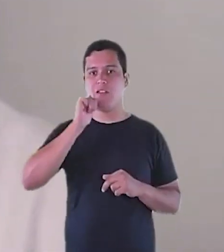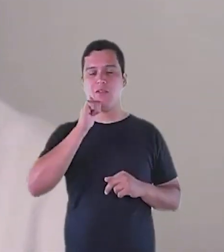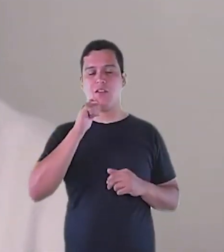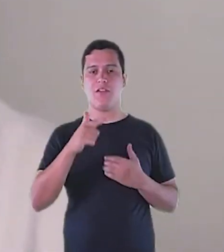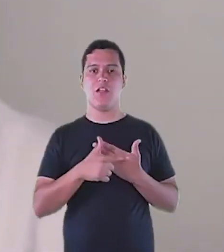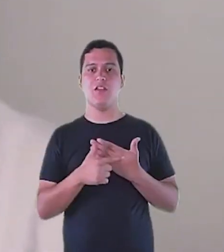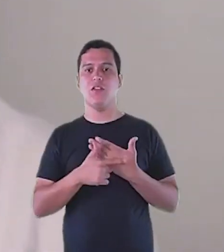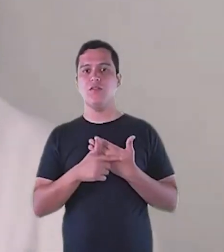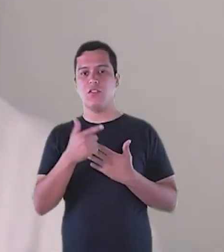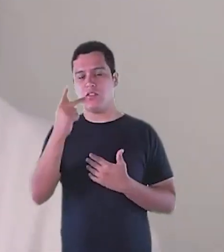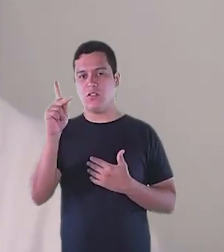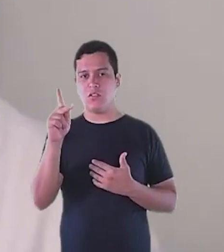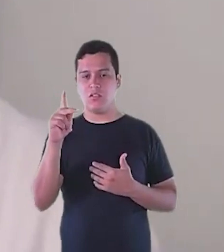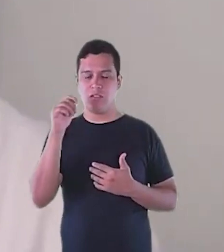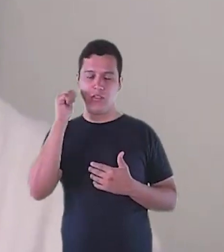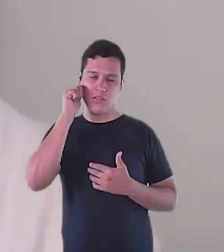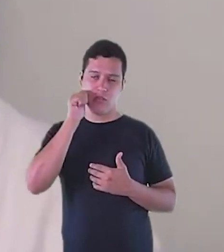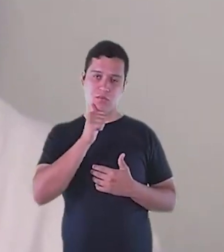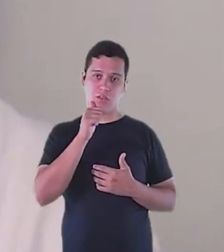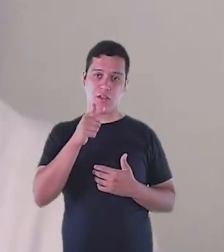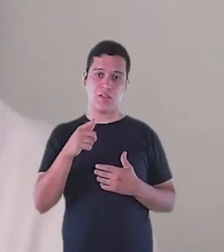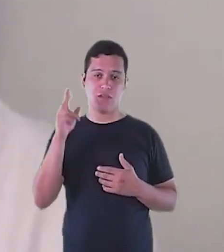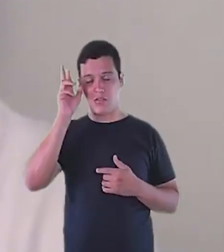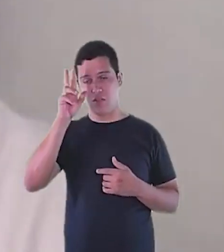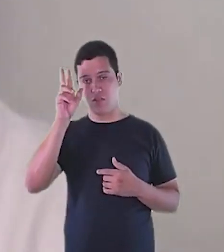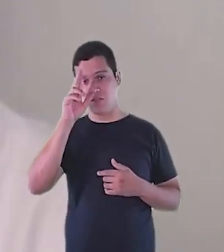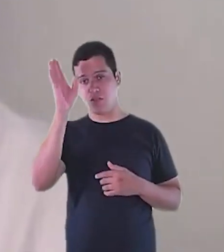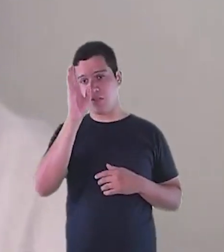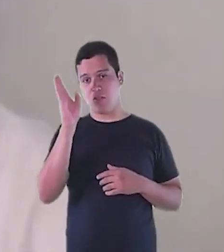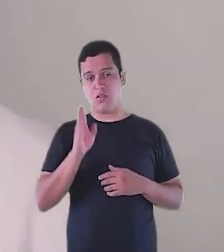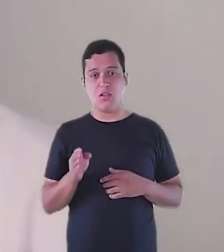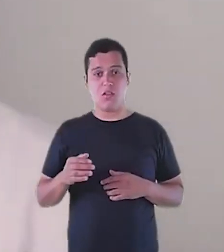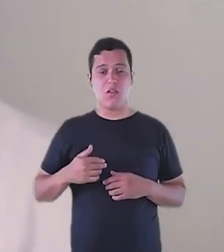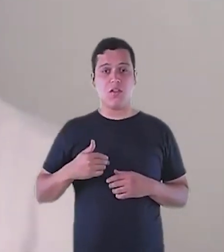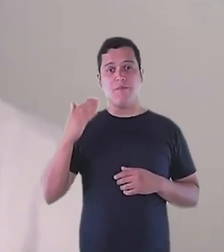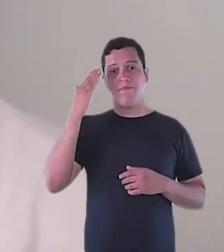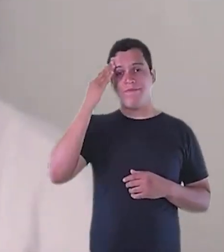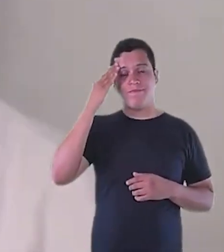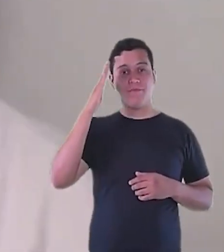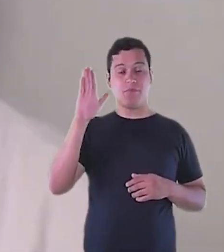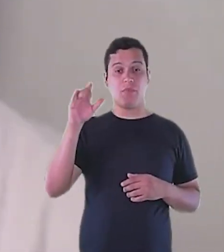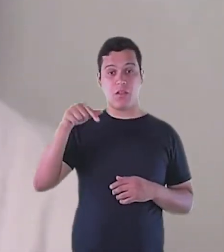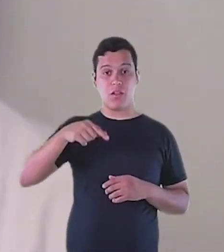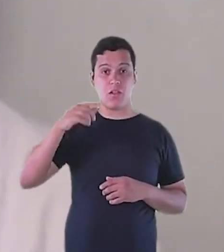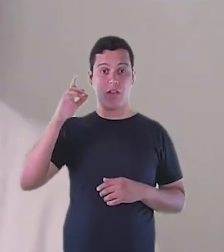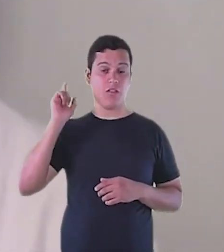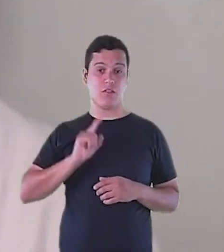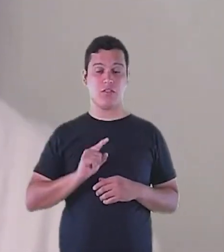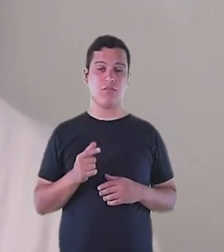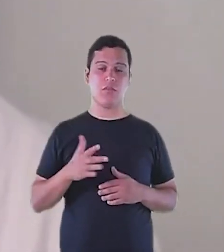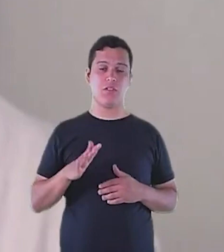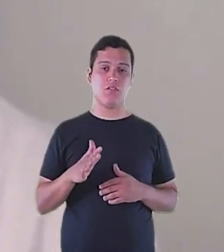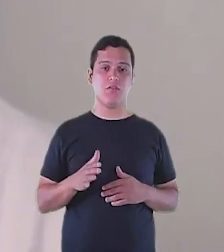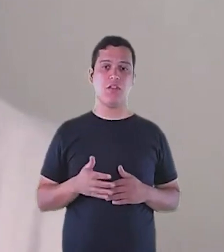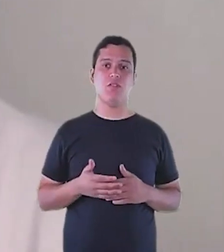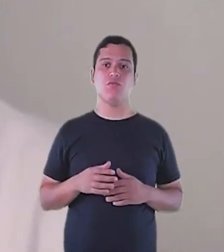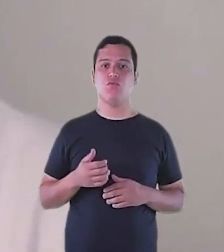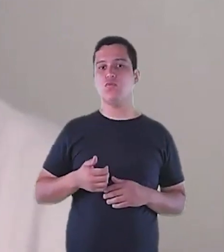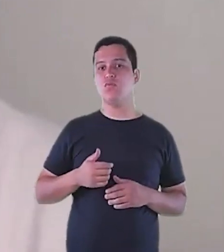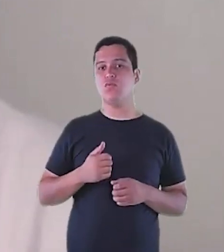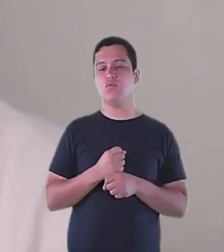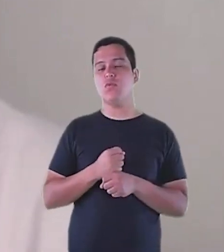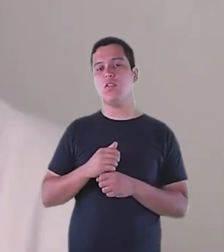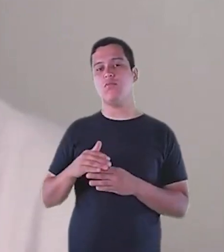na história brasileira. Isso me surpreendeu muito, especialmente em Minas Gerais, que no século XVIII vê